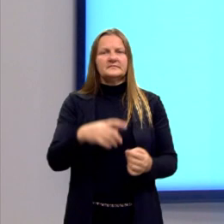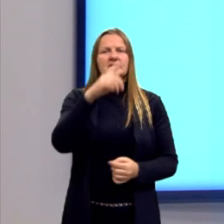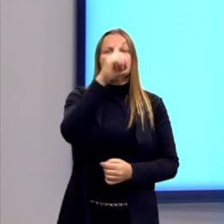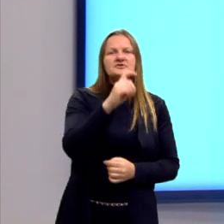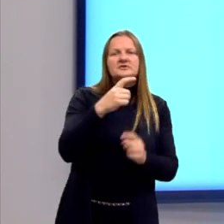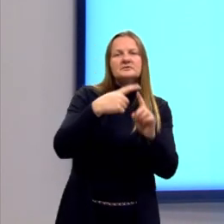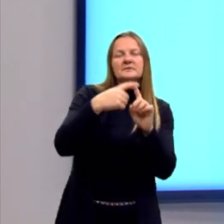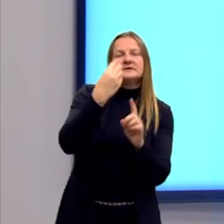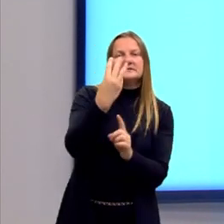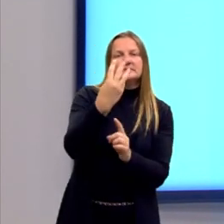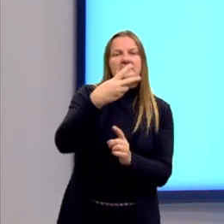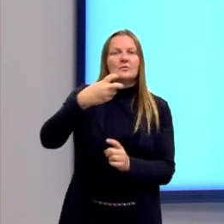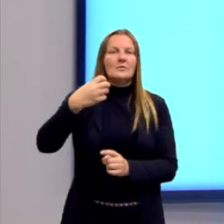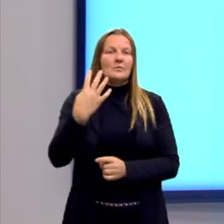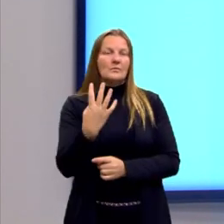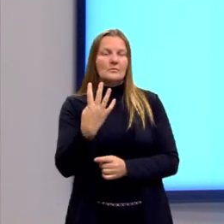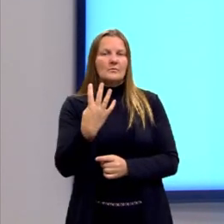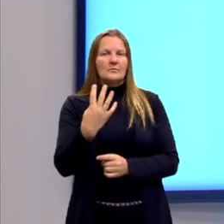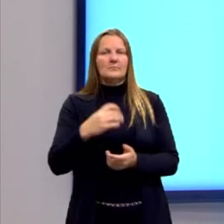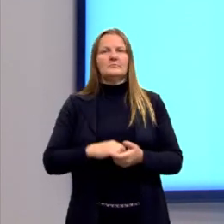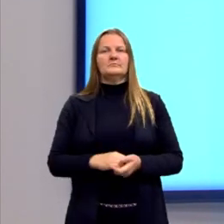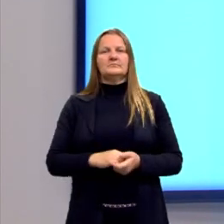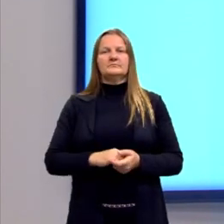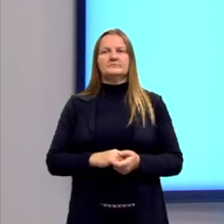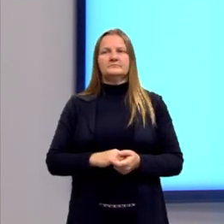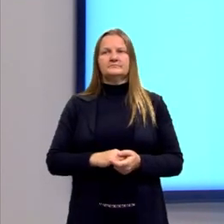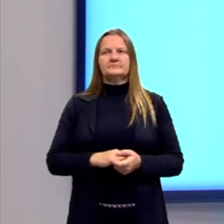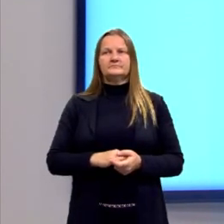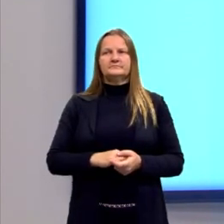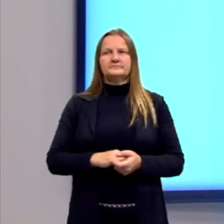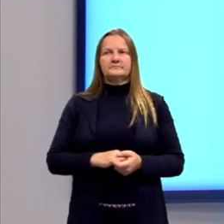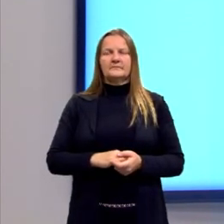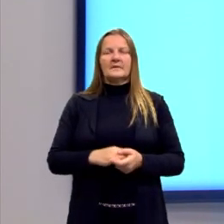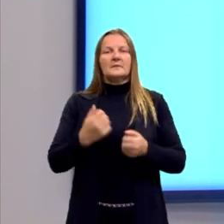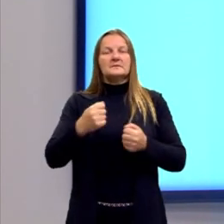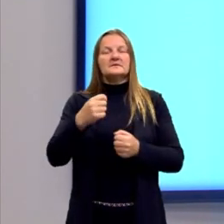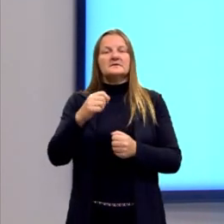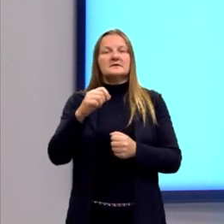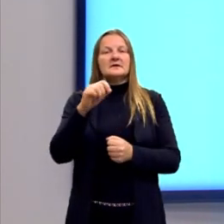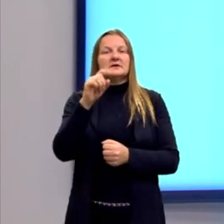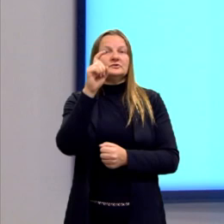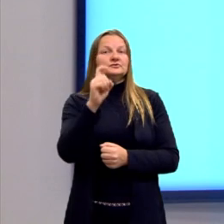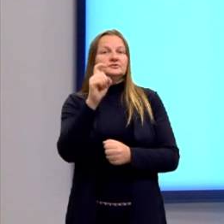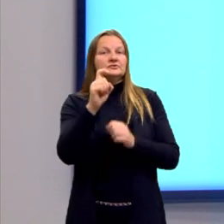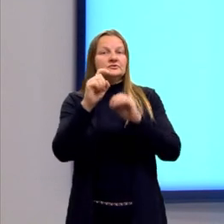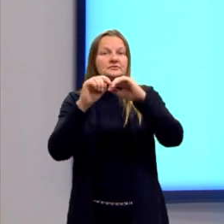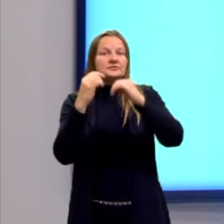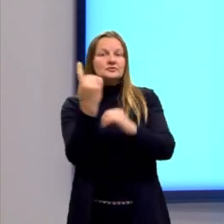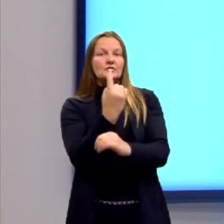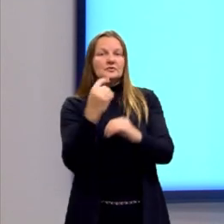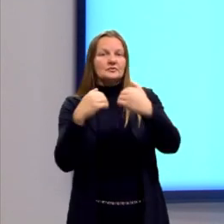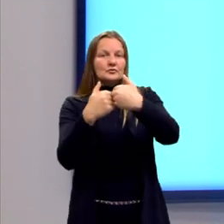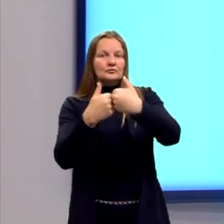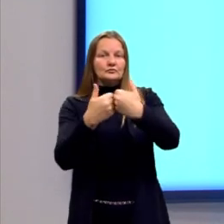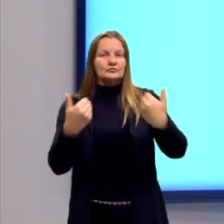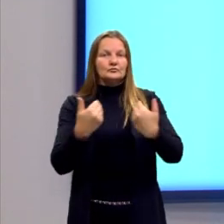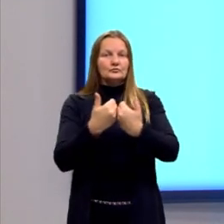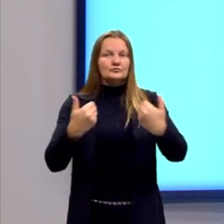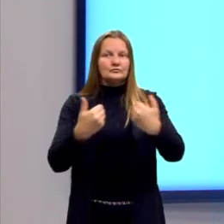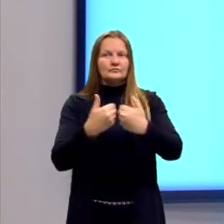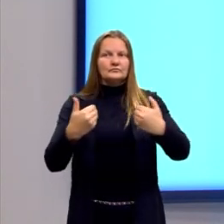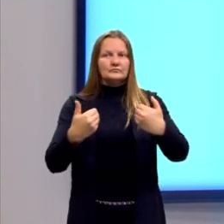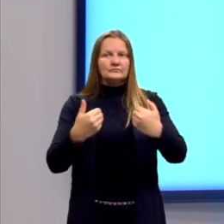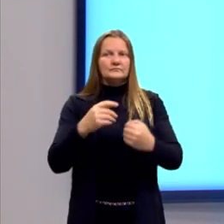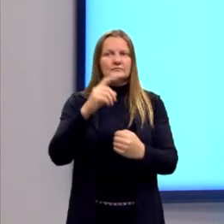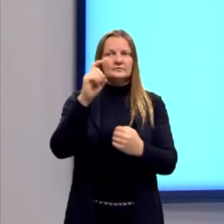13 = 4 é uma equação de primeiro grau nós buscamos isolar a variável que seria o X então deixar o